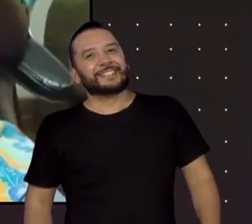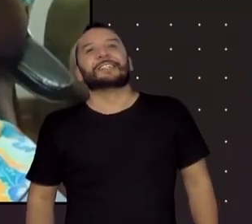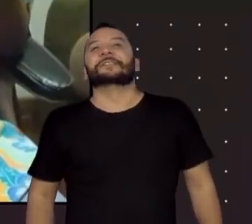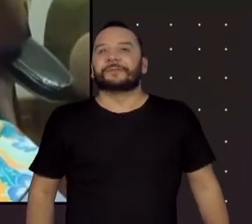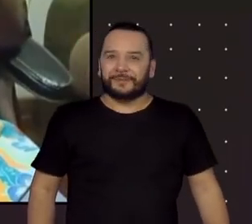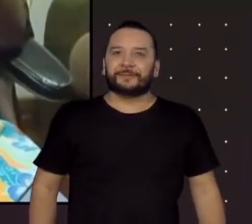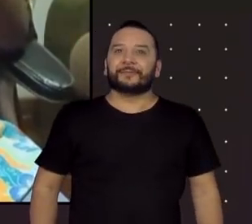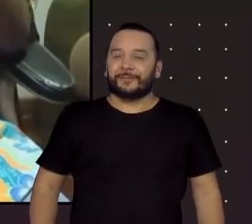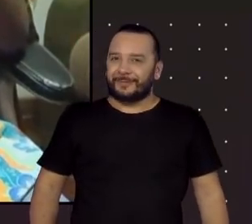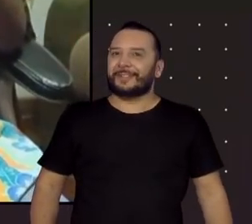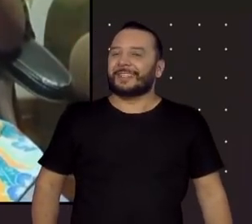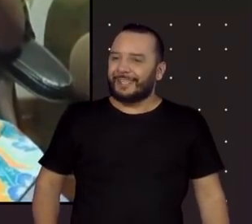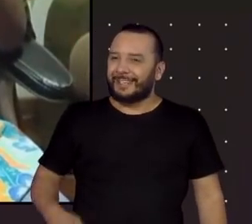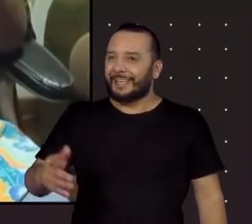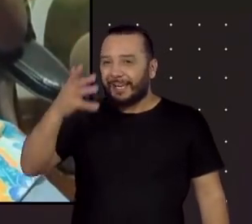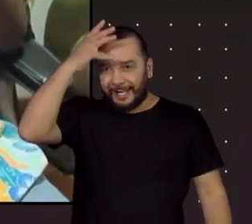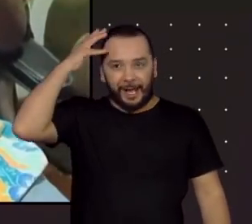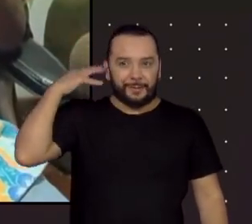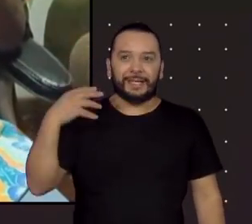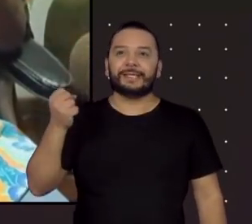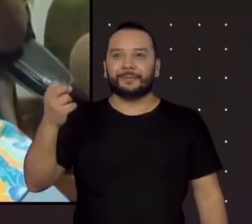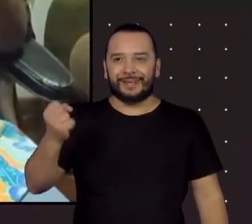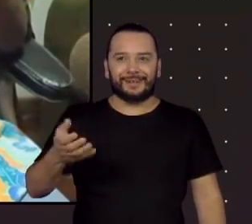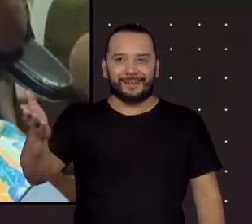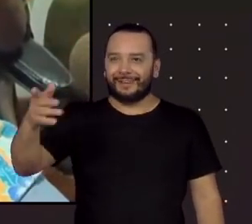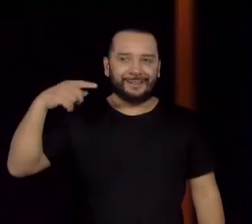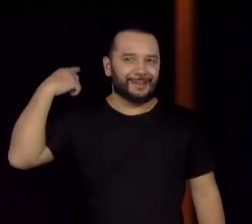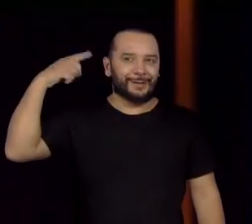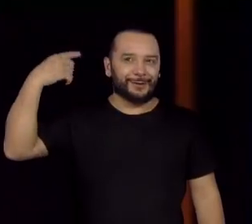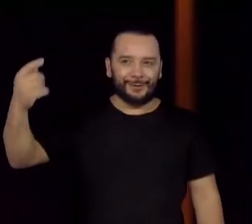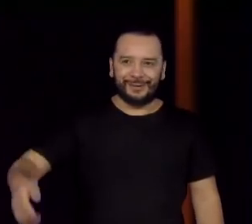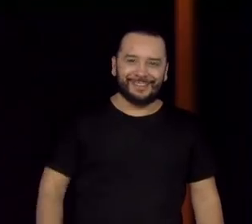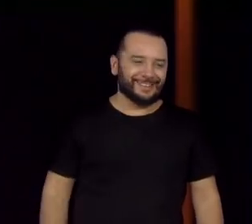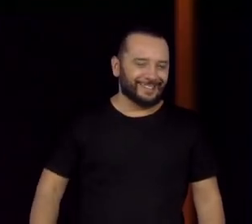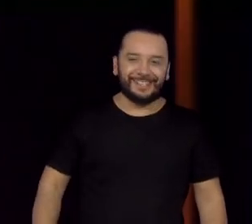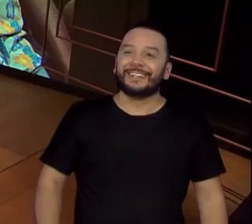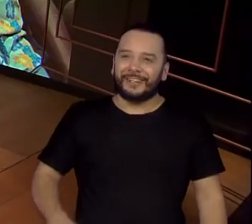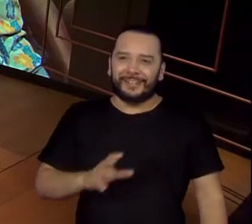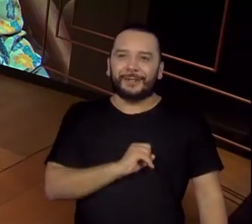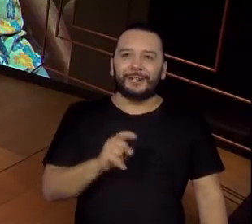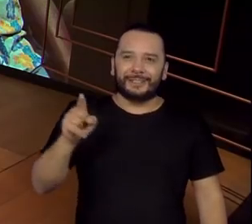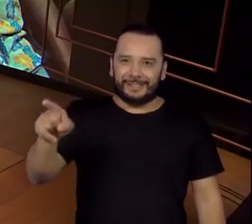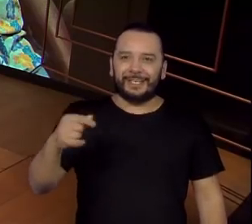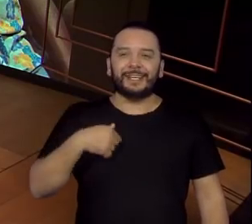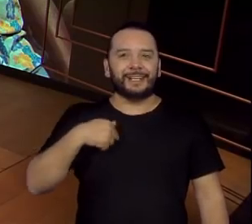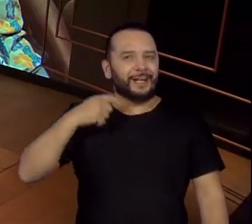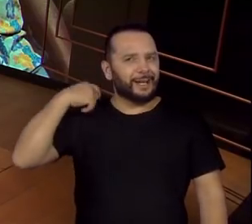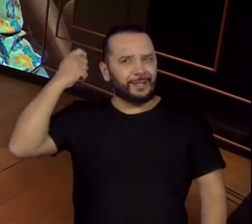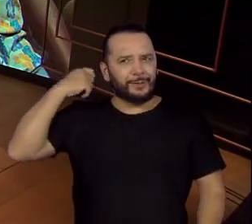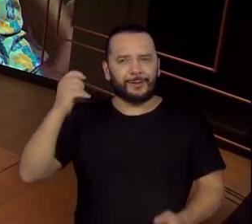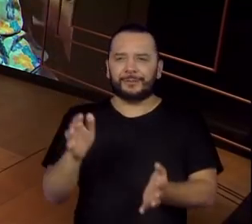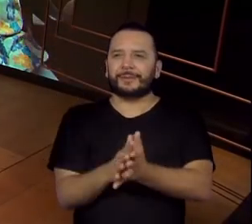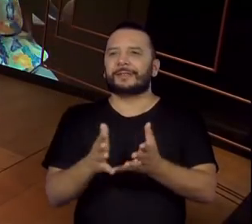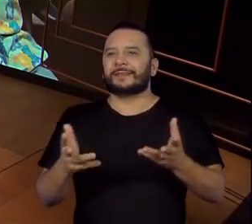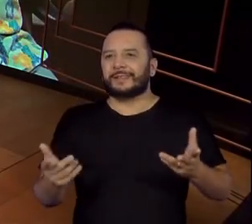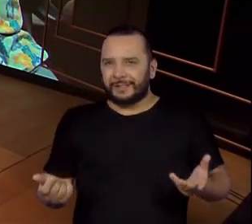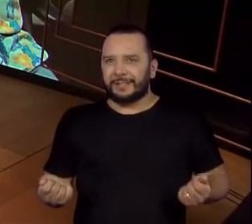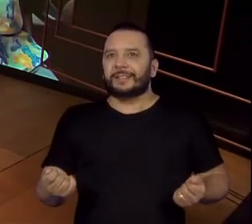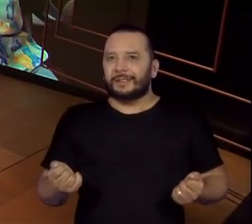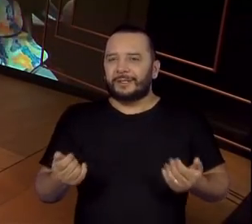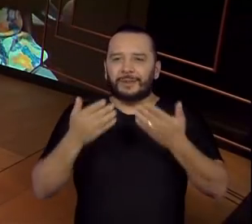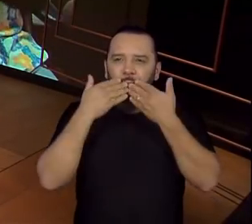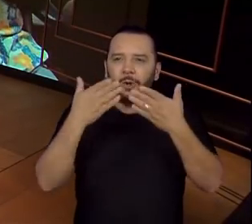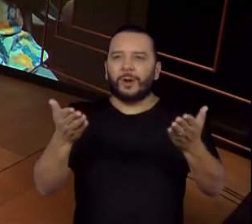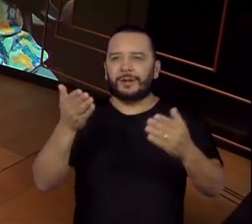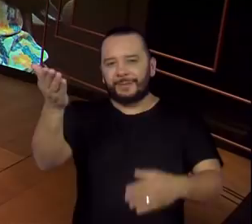Cabeça Branca o Nuno é uma figura, cara. Gosto muito, um ator maravilhoso. E, Nuno,